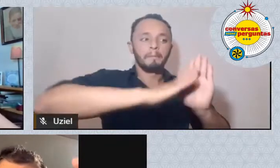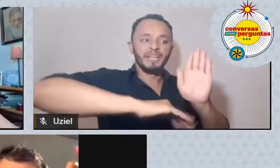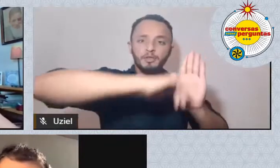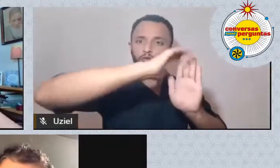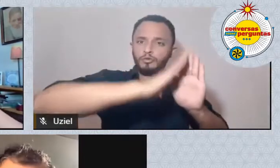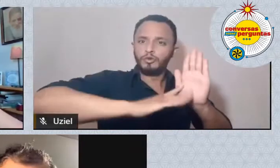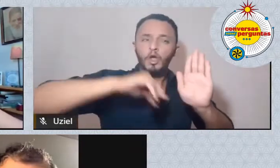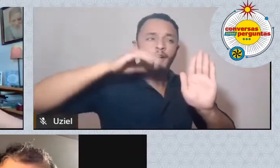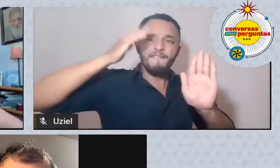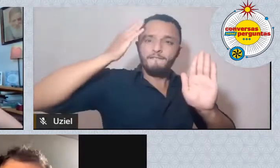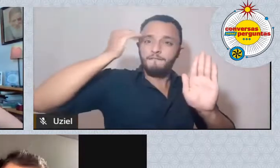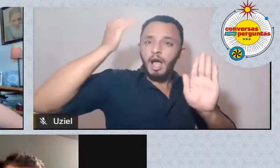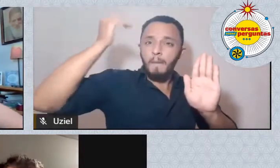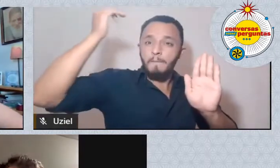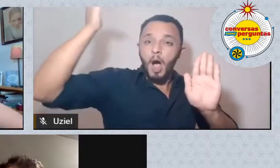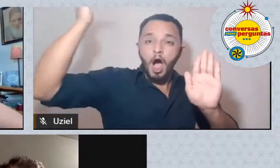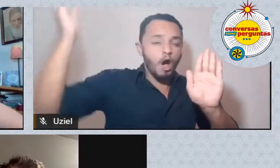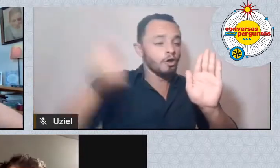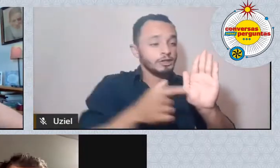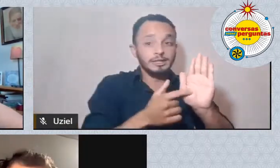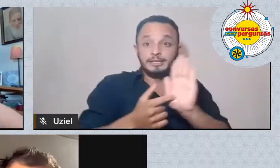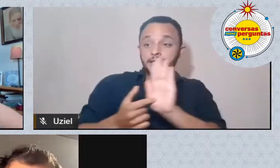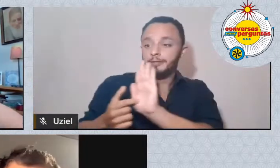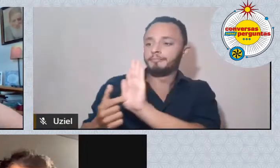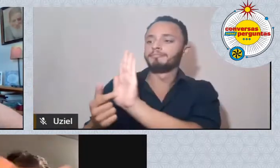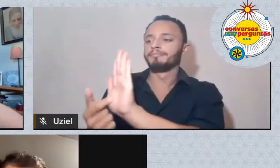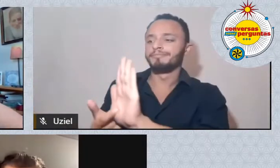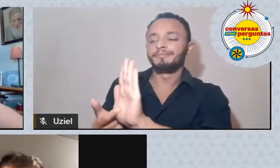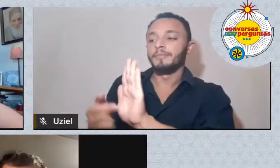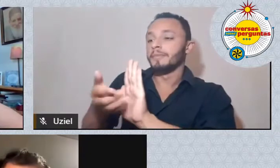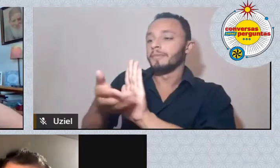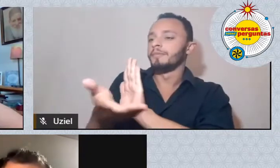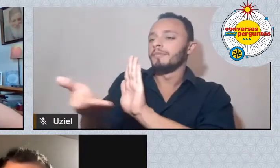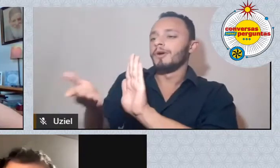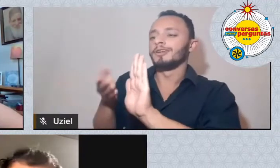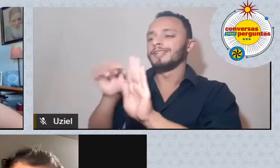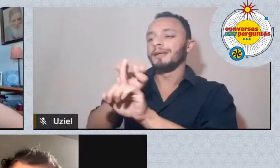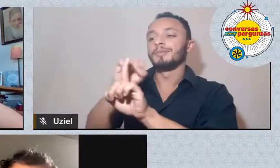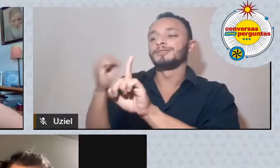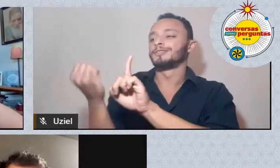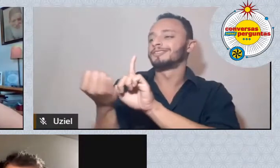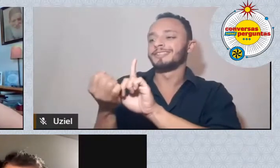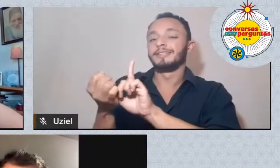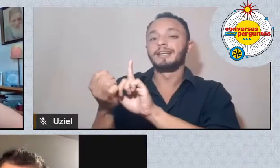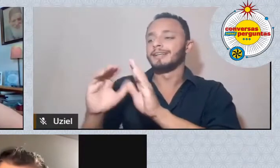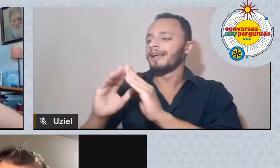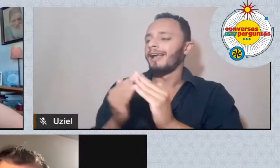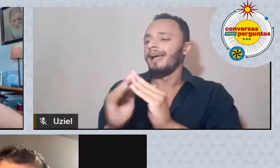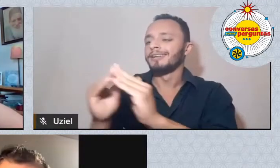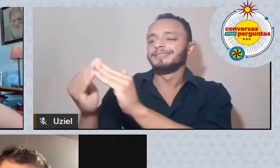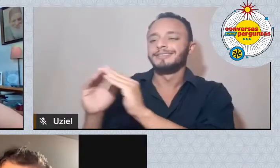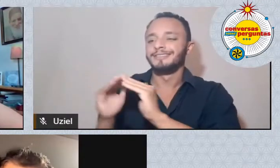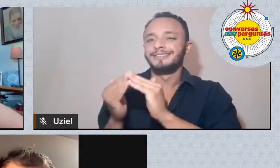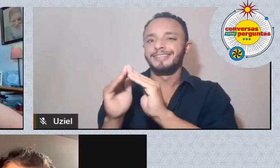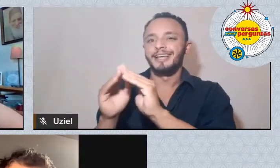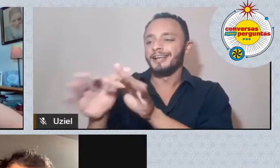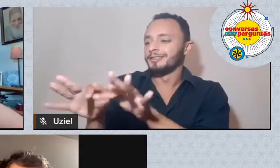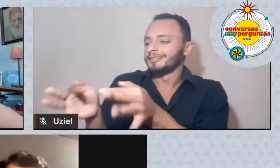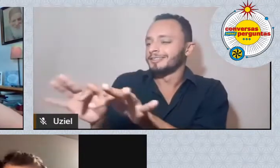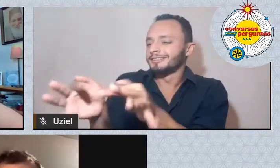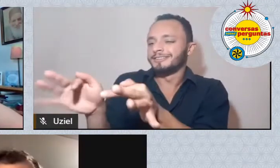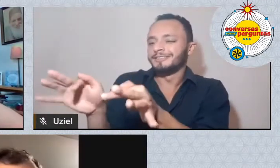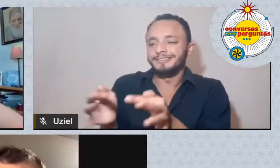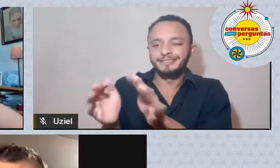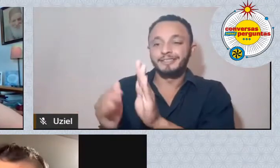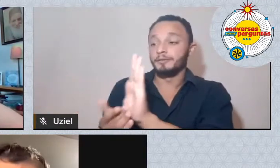e puseram no meio dessas casebres, às vezes é um pequeno vendedor e tal.